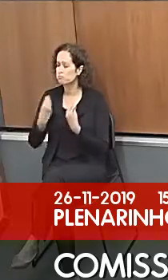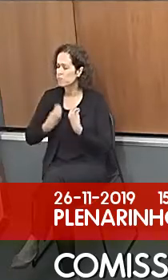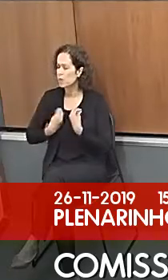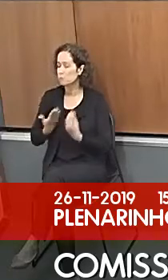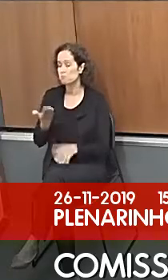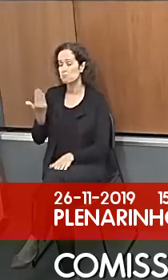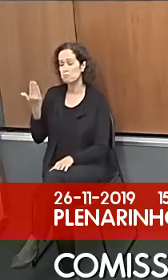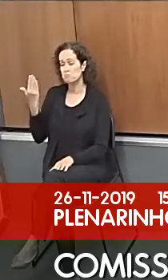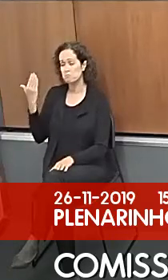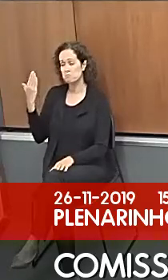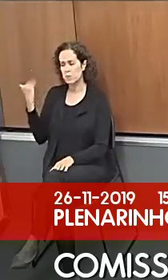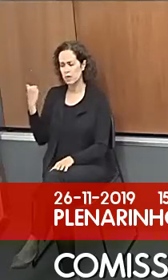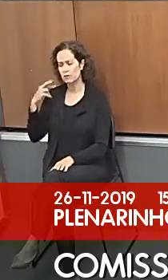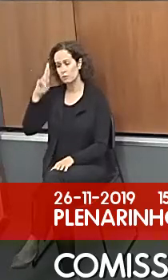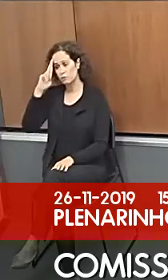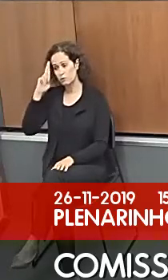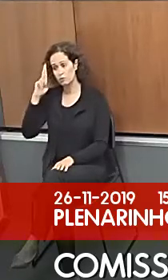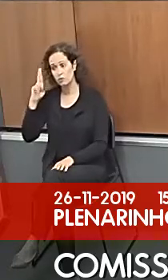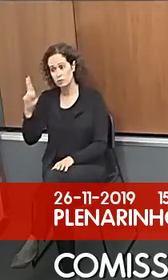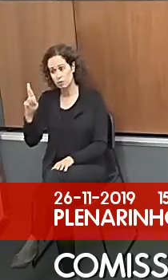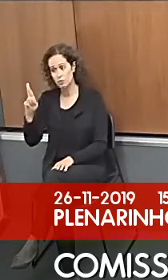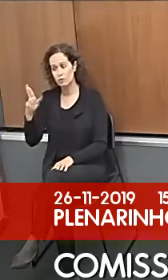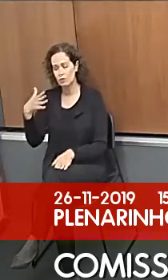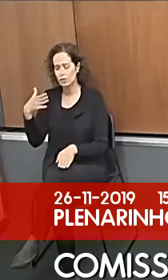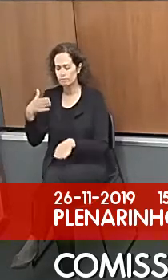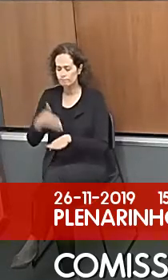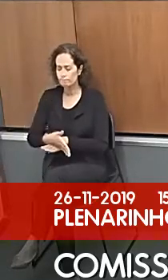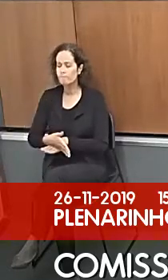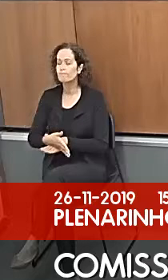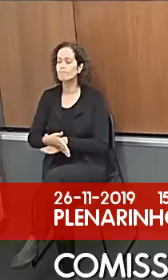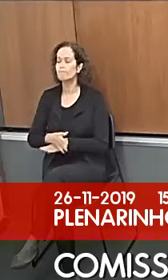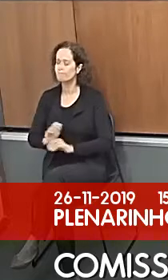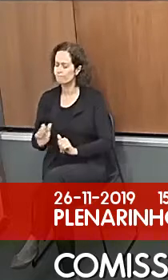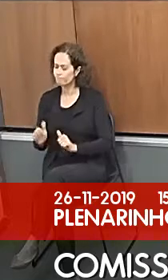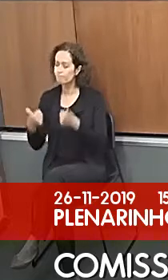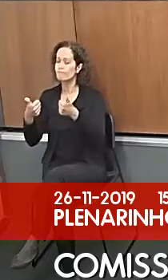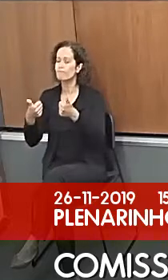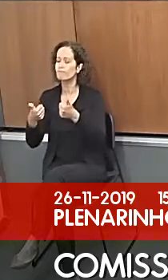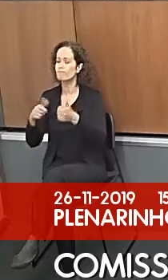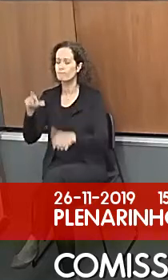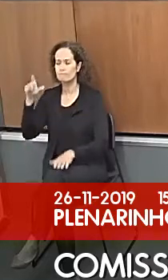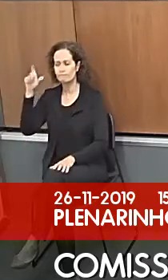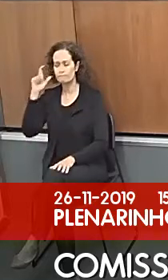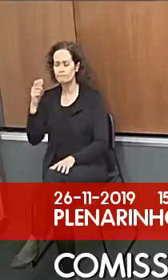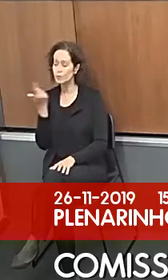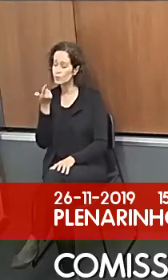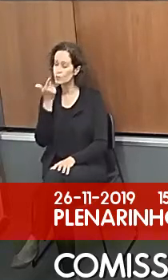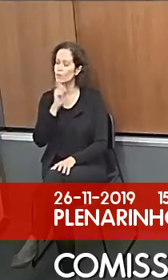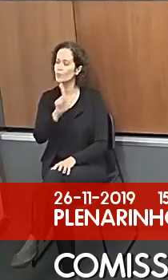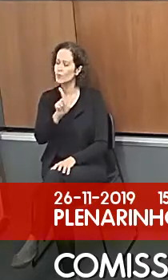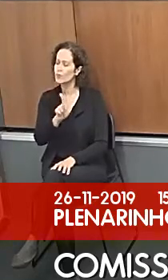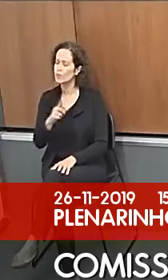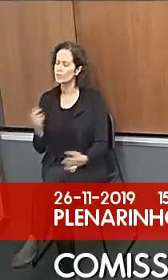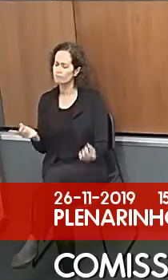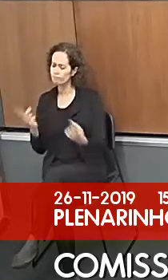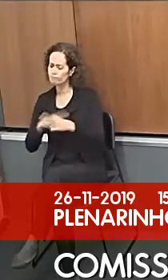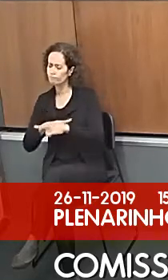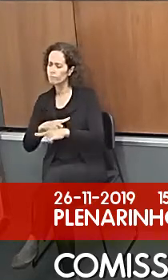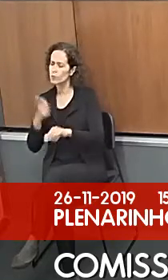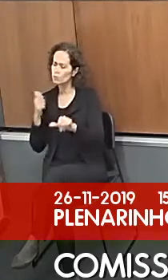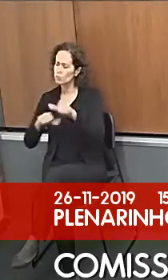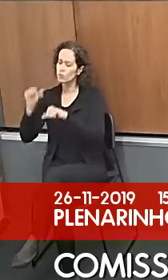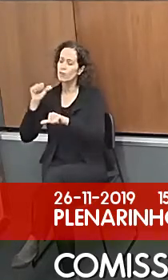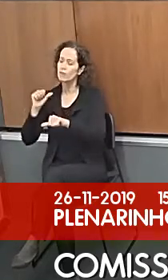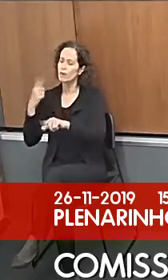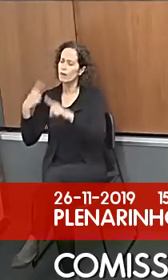tempo, diretora interventora da Escola Francisco Salles, nós conseguimos reverter toda a história